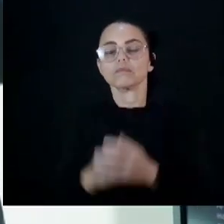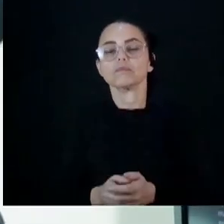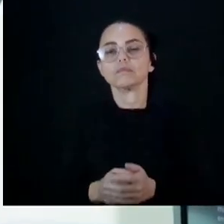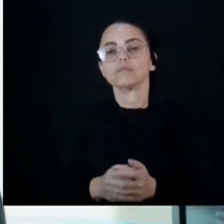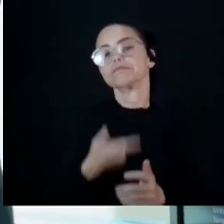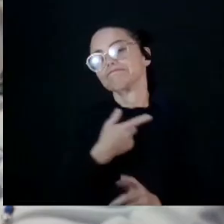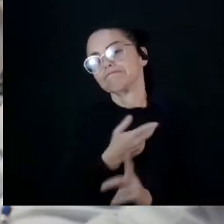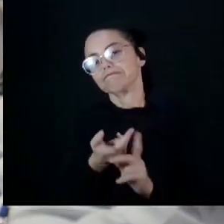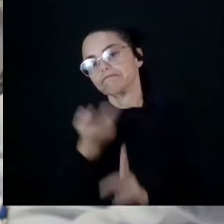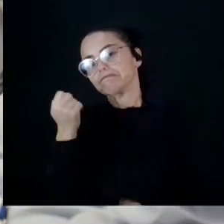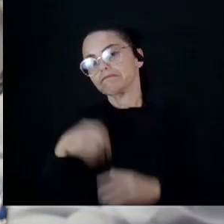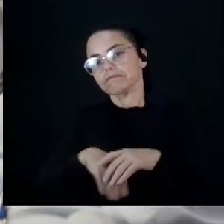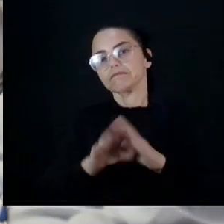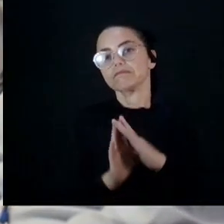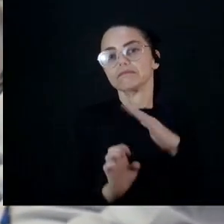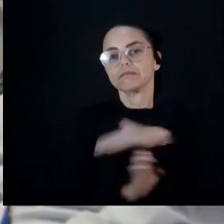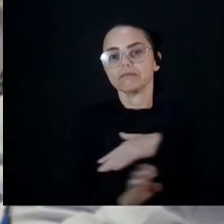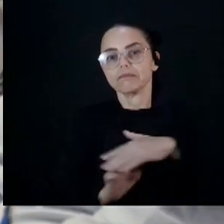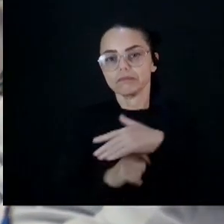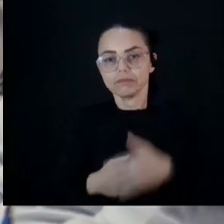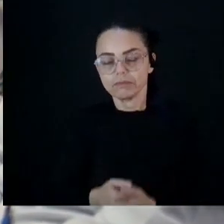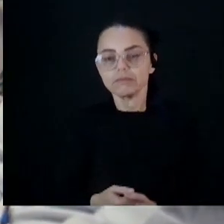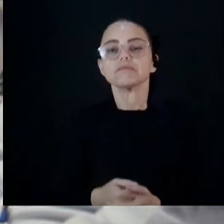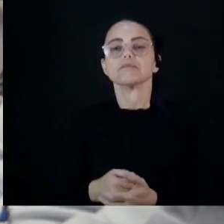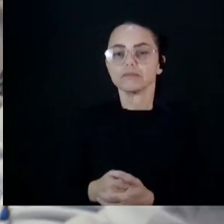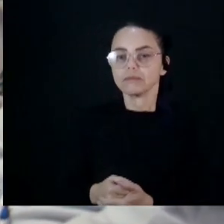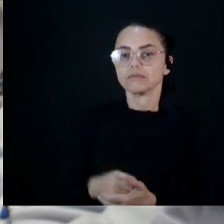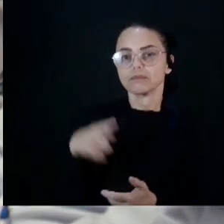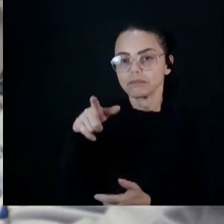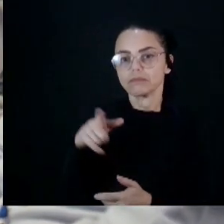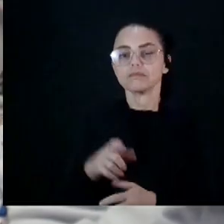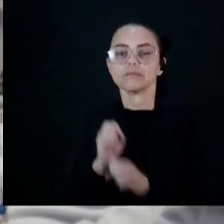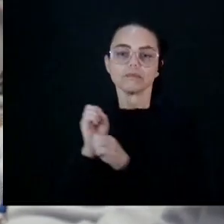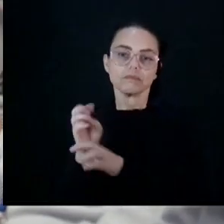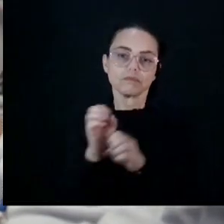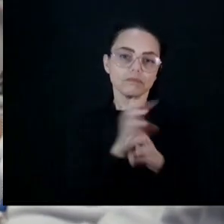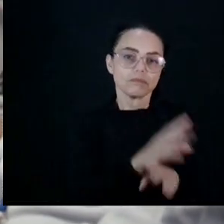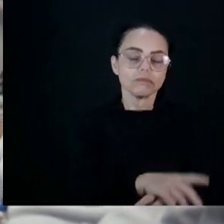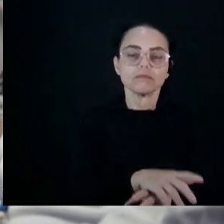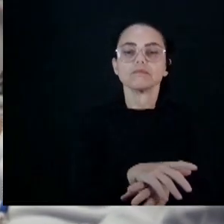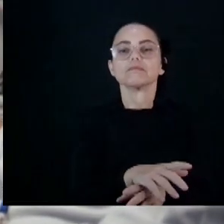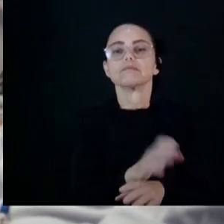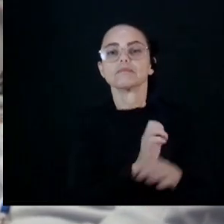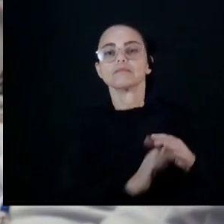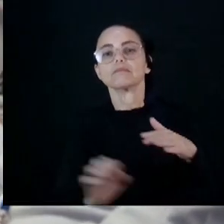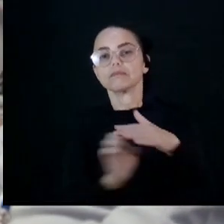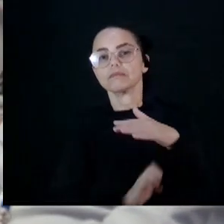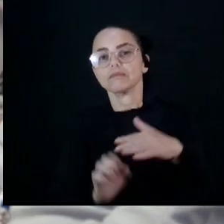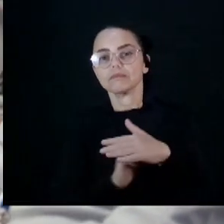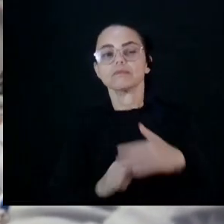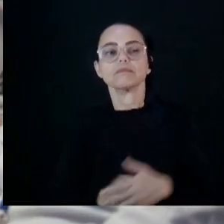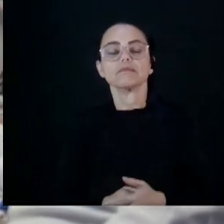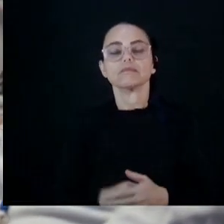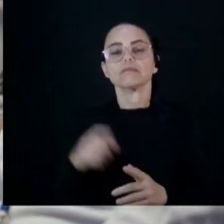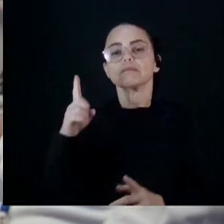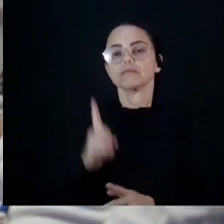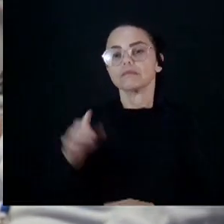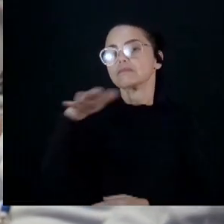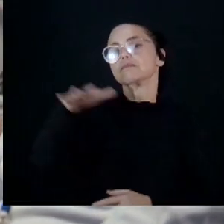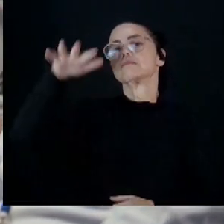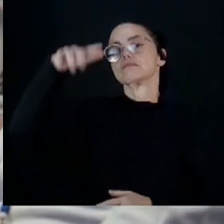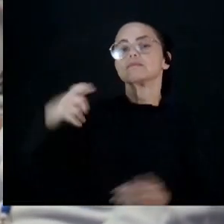da empresa, né? Então, educamos também os empresários e os CEOs para eles poderem